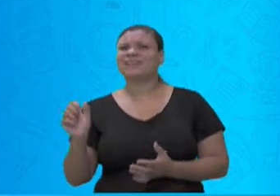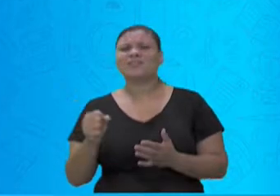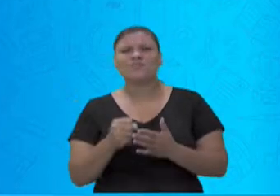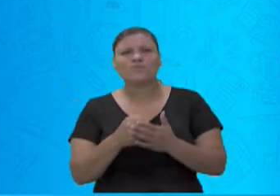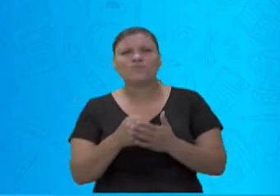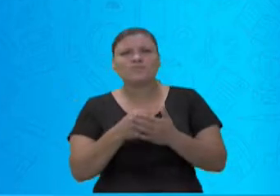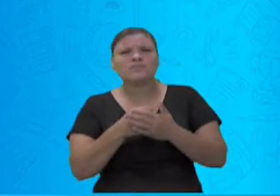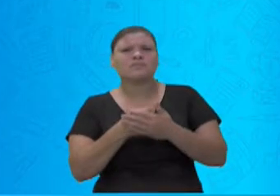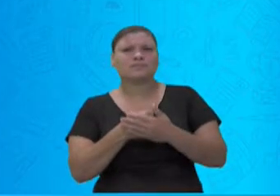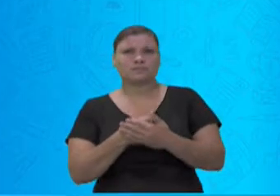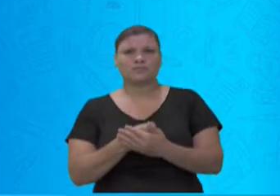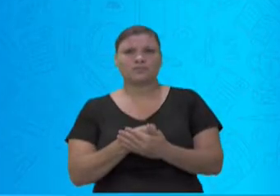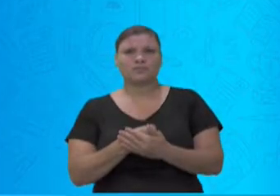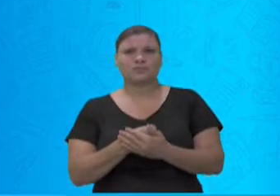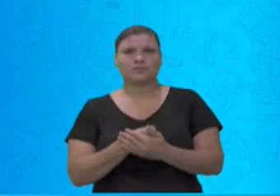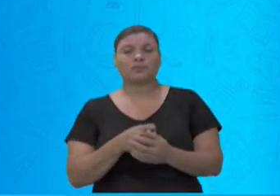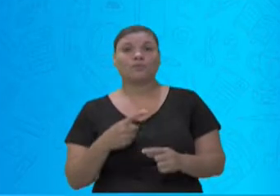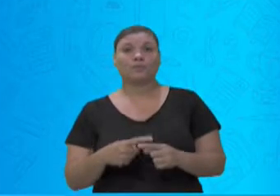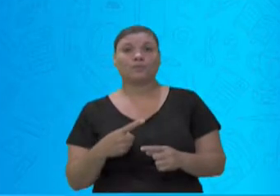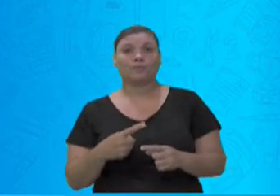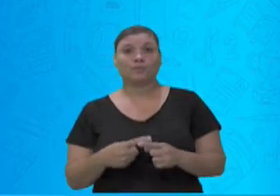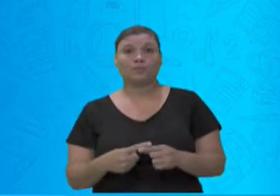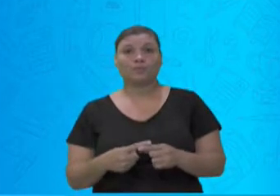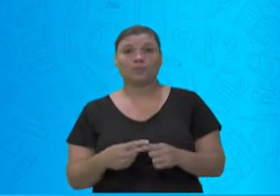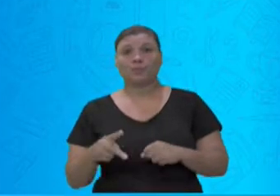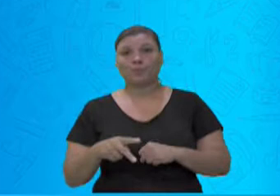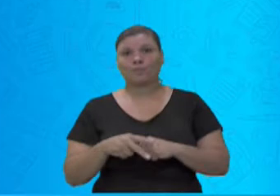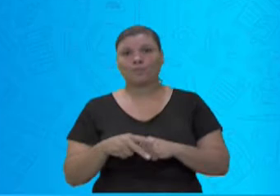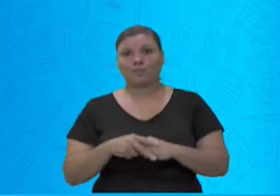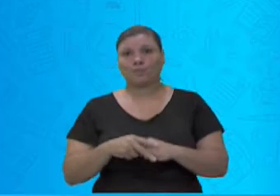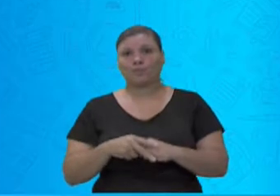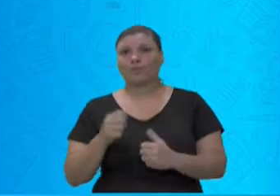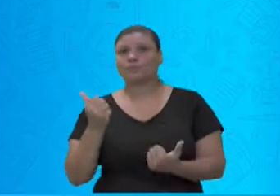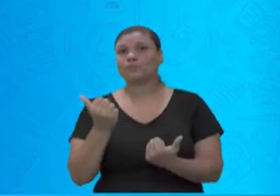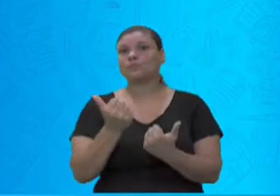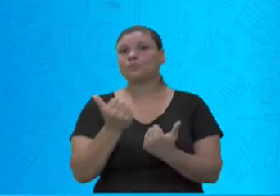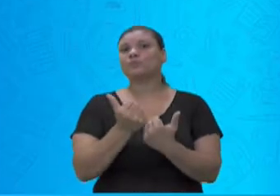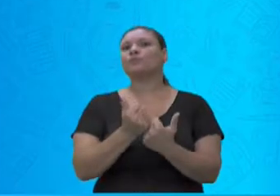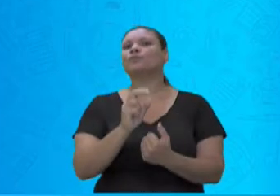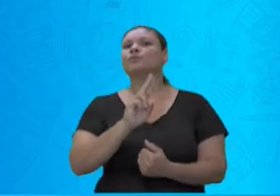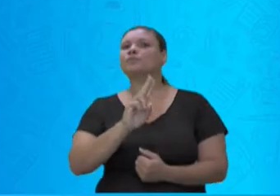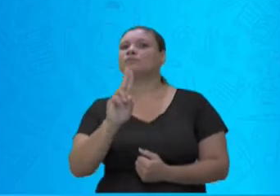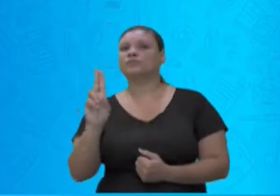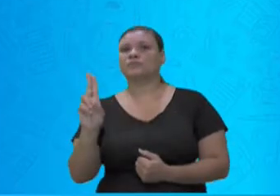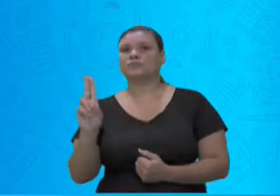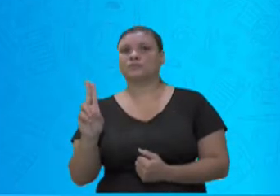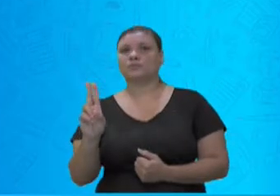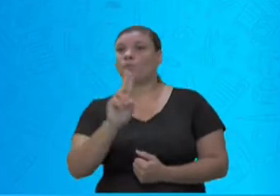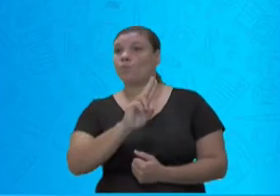disse que pronome vai substituir um nome? Então, de fato, nós não vamos ter esse nome.